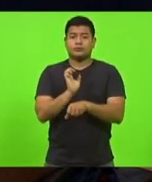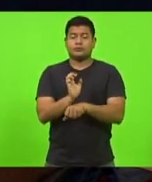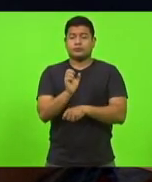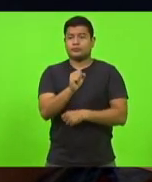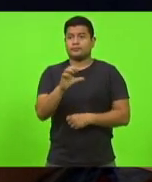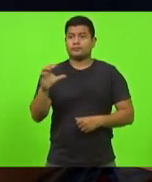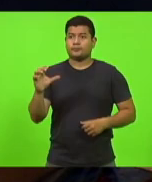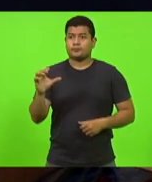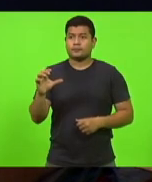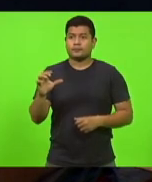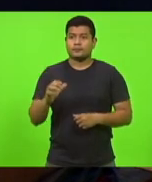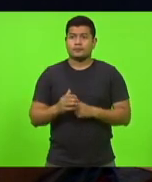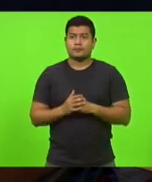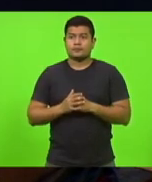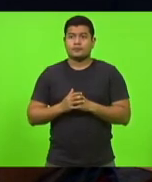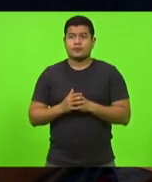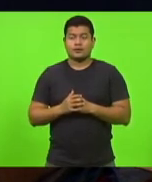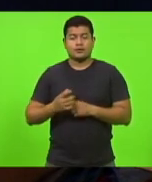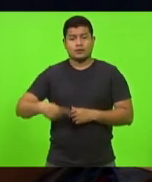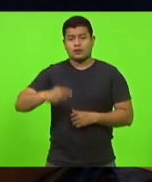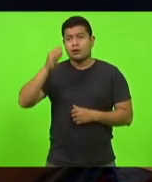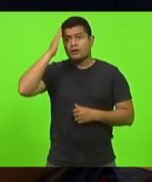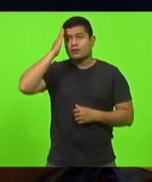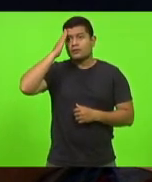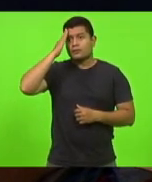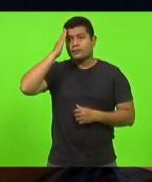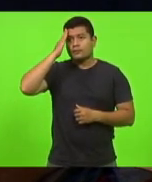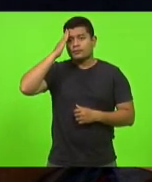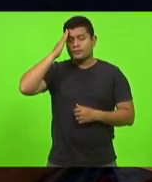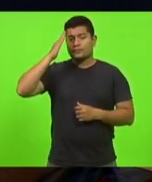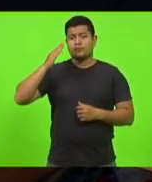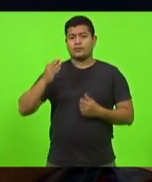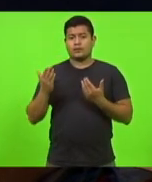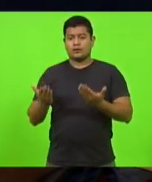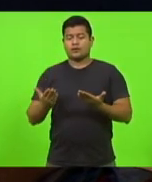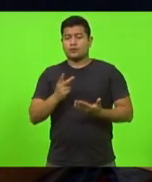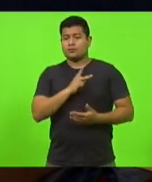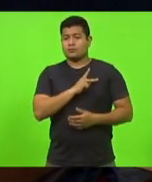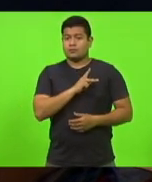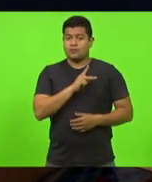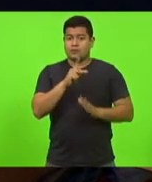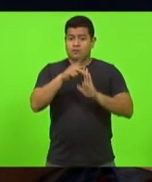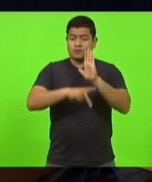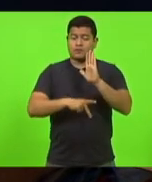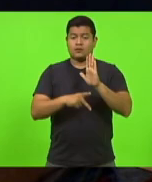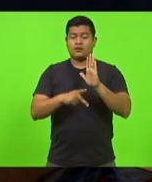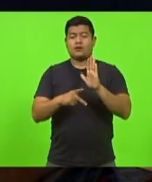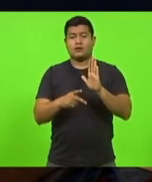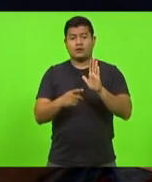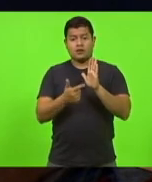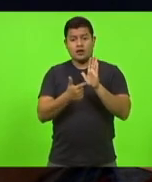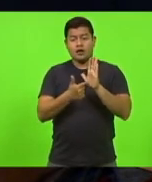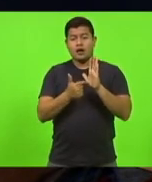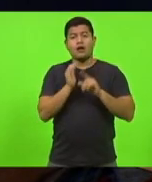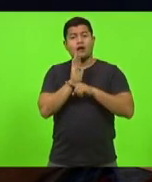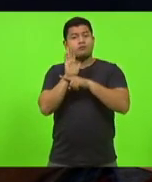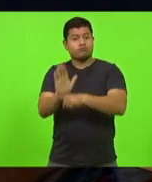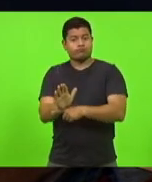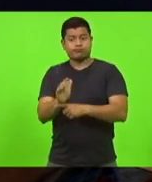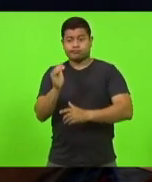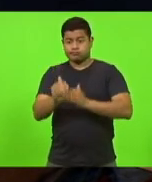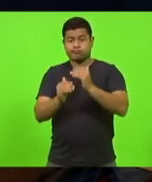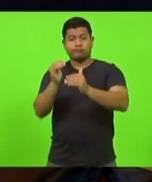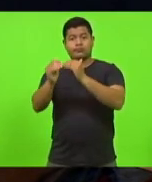Catarina. Sabemos que esse projeto é um projeto que traz avanços, que ainda